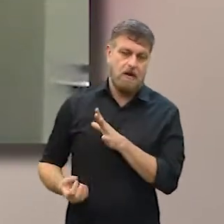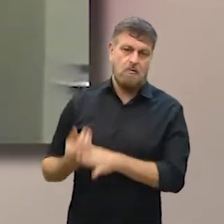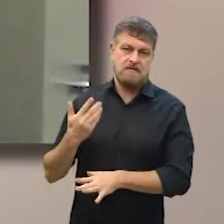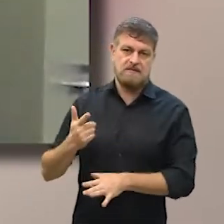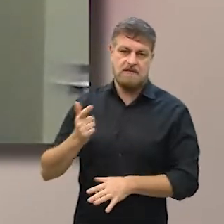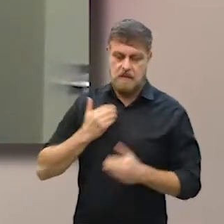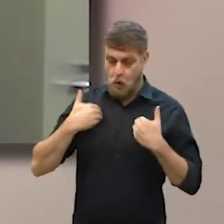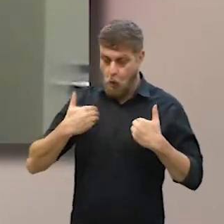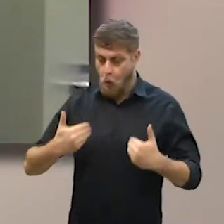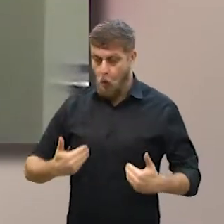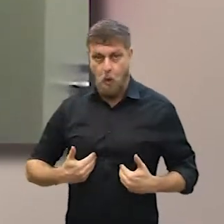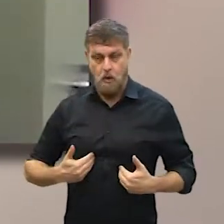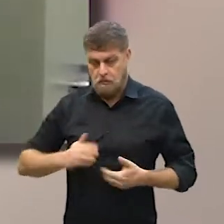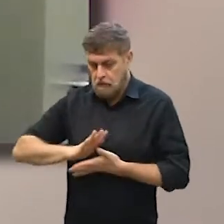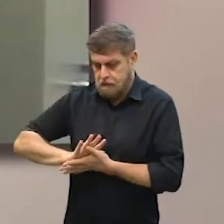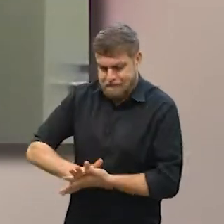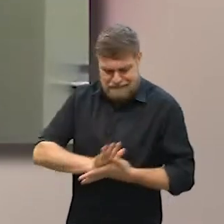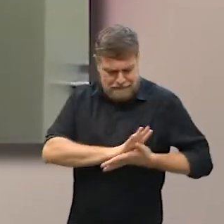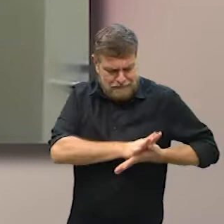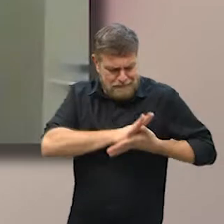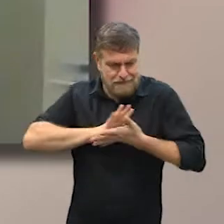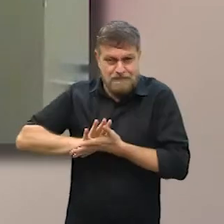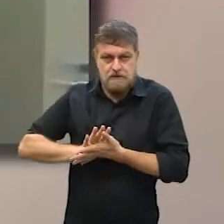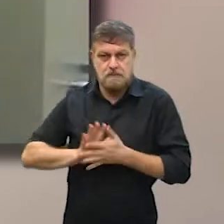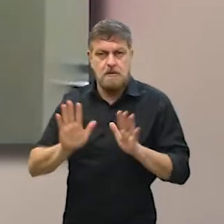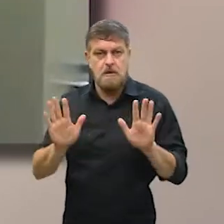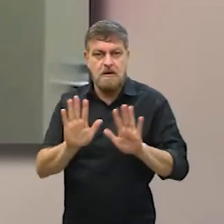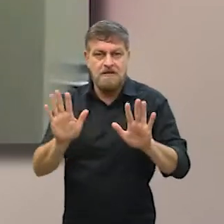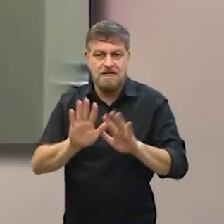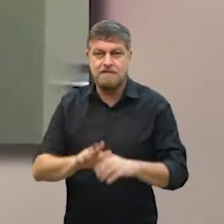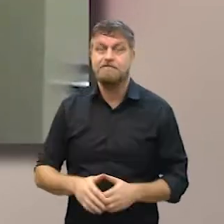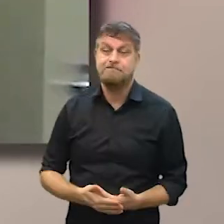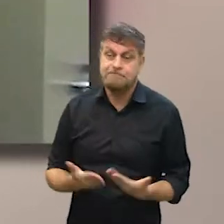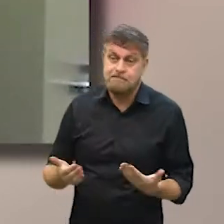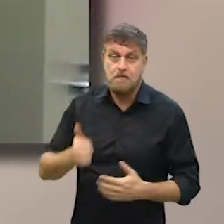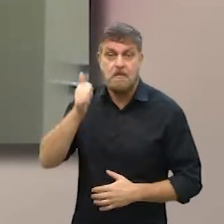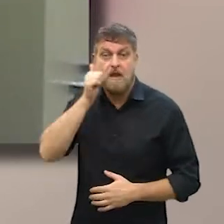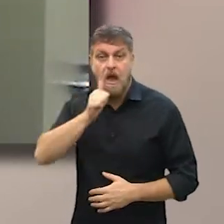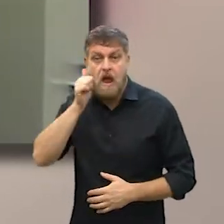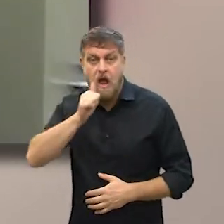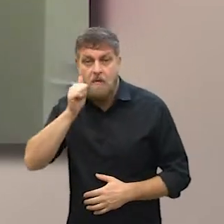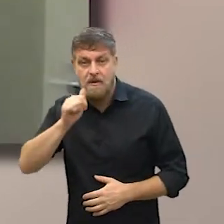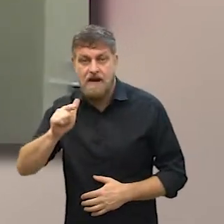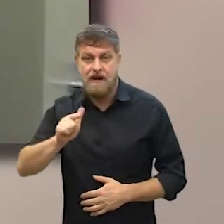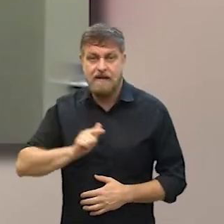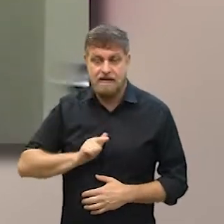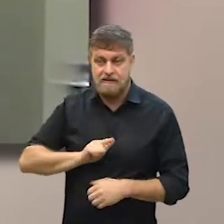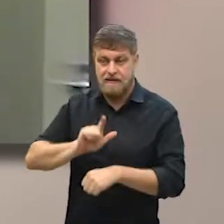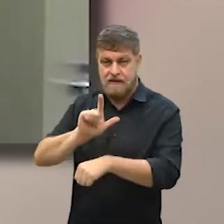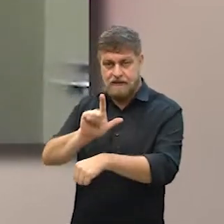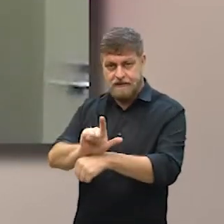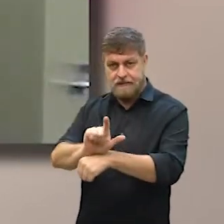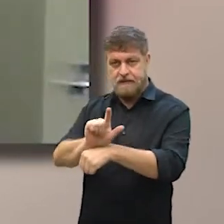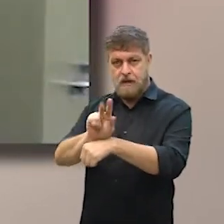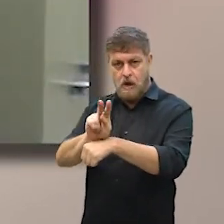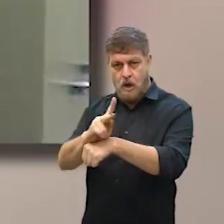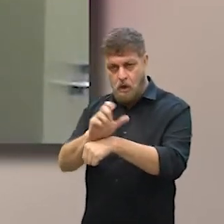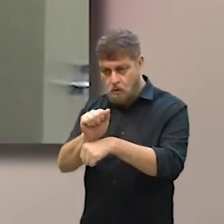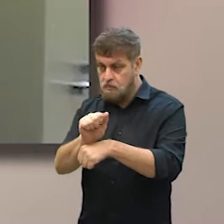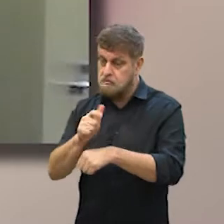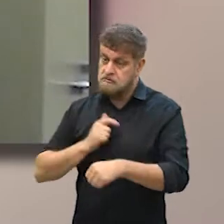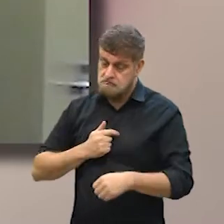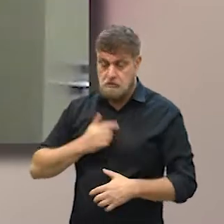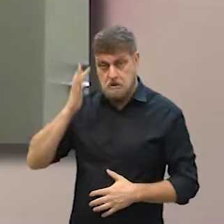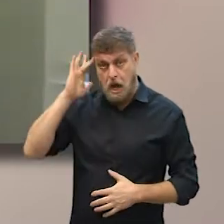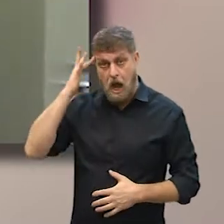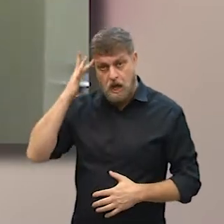não deveria estar acontecendo contra órgãos próprios né e no nas mulheres Nossa gente produtos está